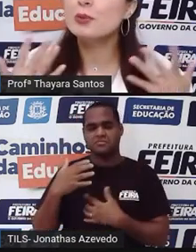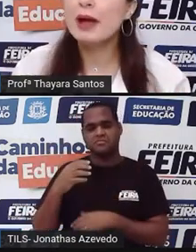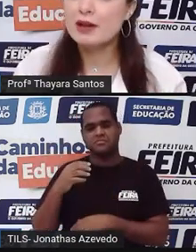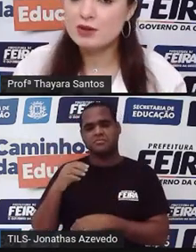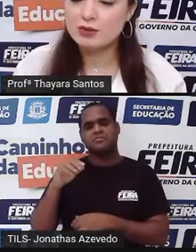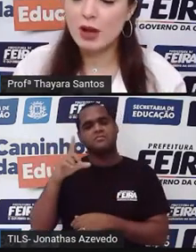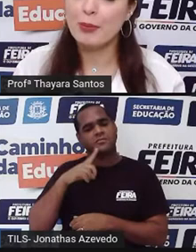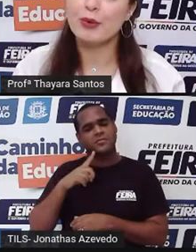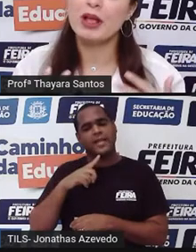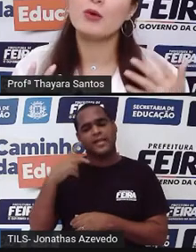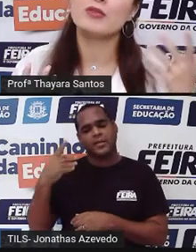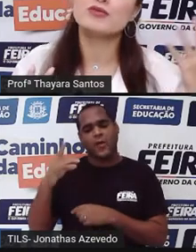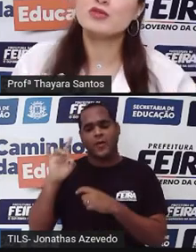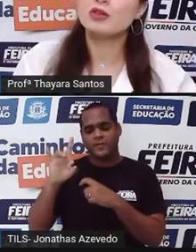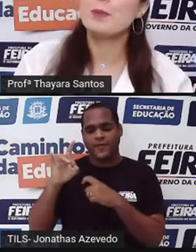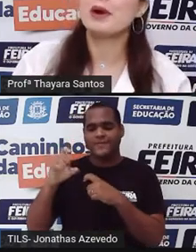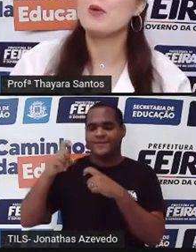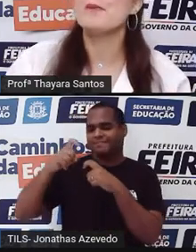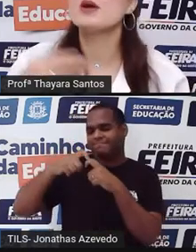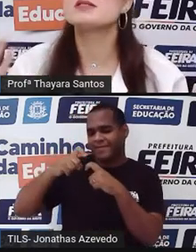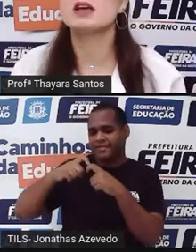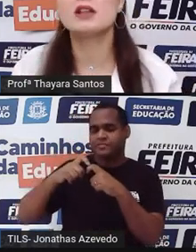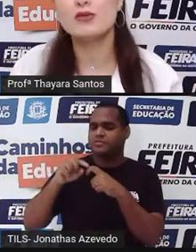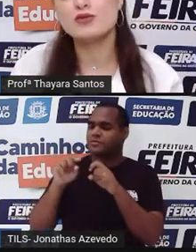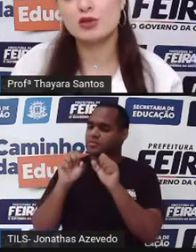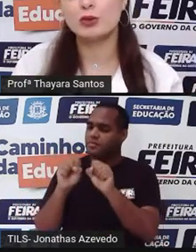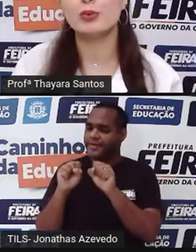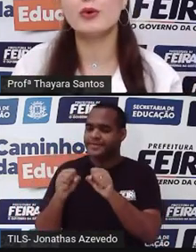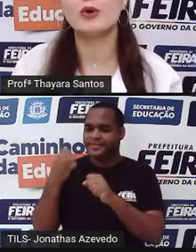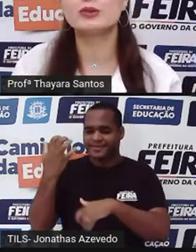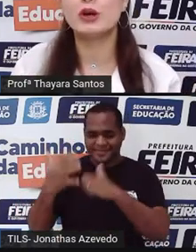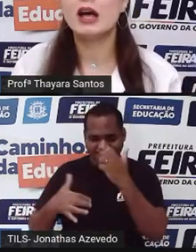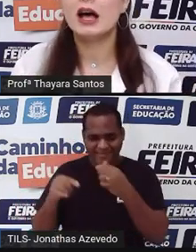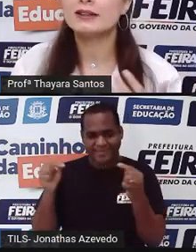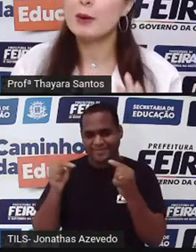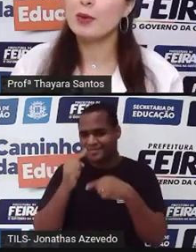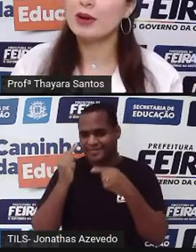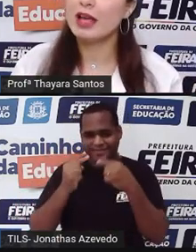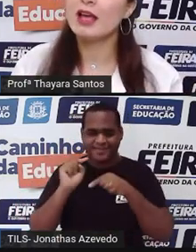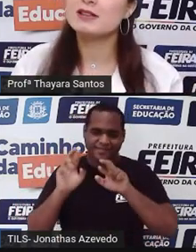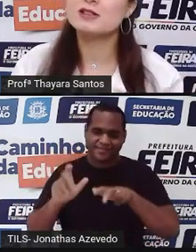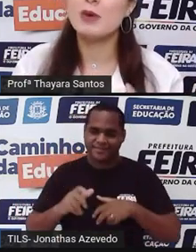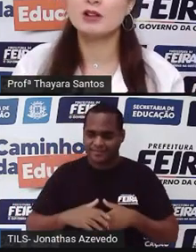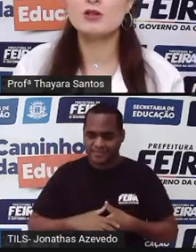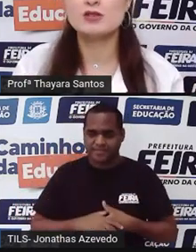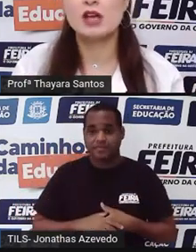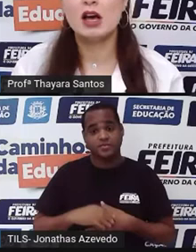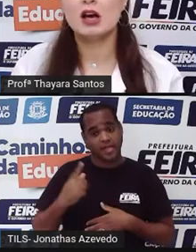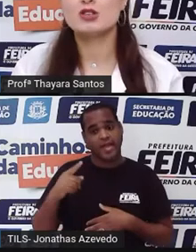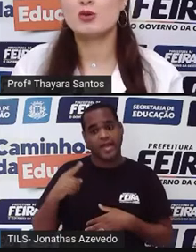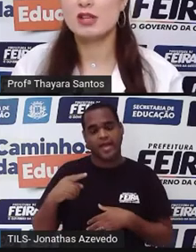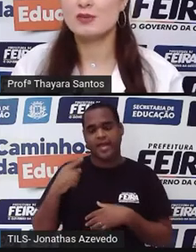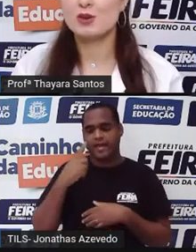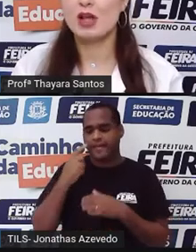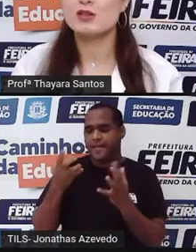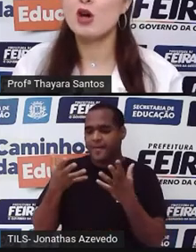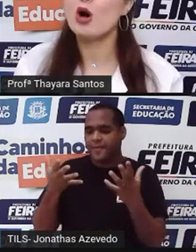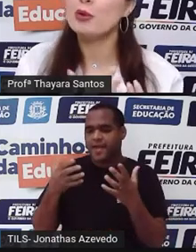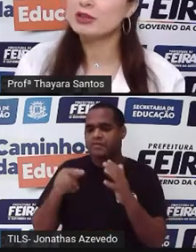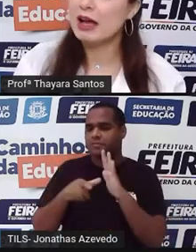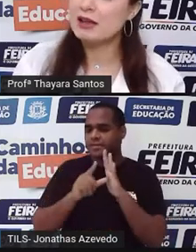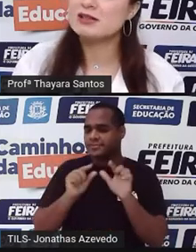somente um médico né porque o que funciona para um pode ser que não funcione para o outro até porque esses métodos o